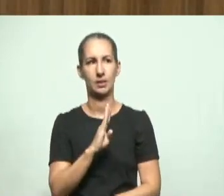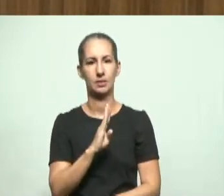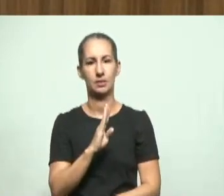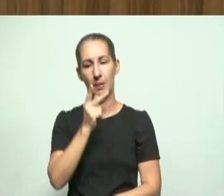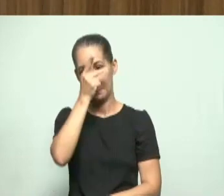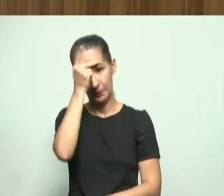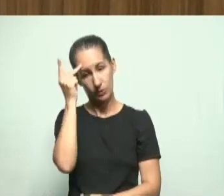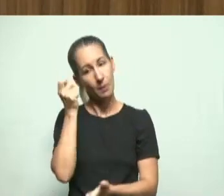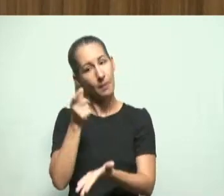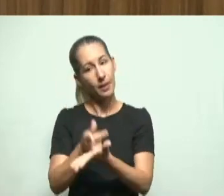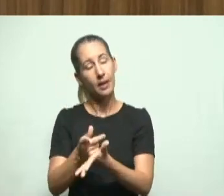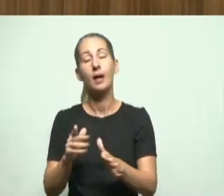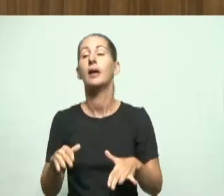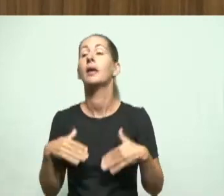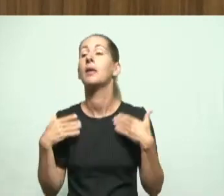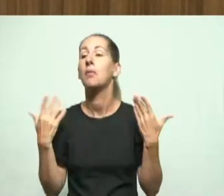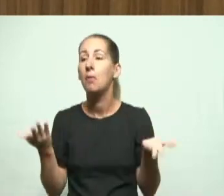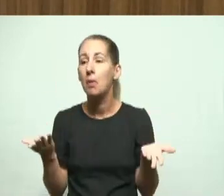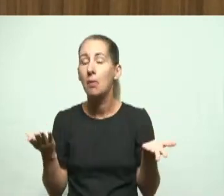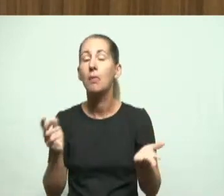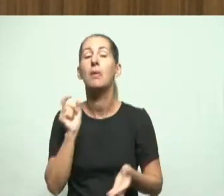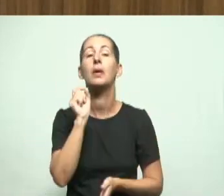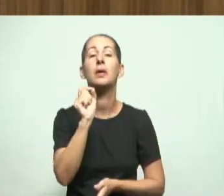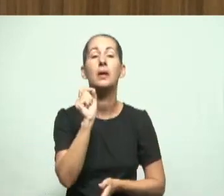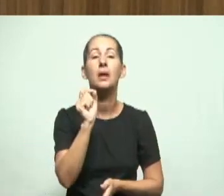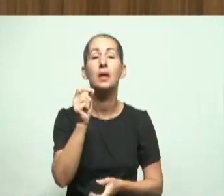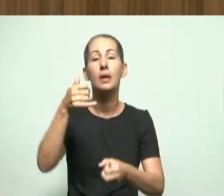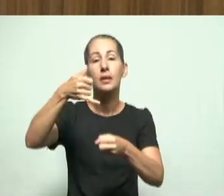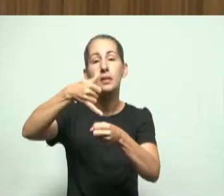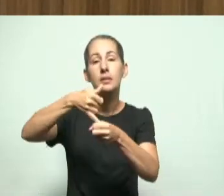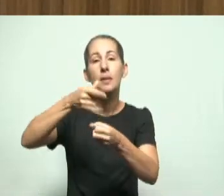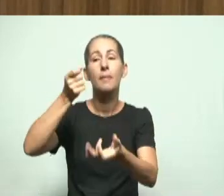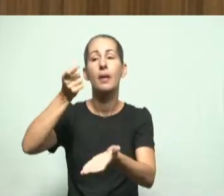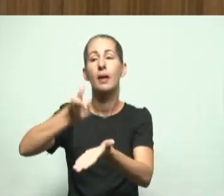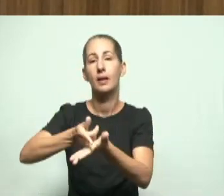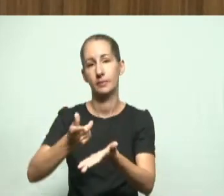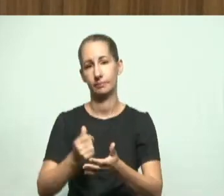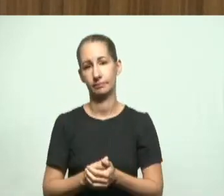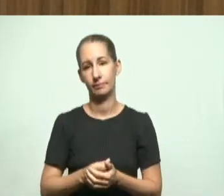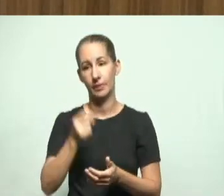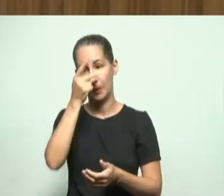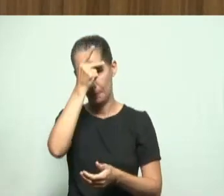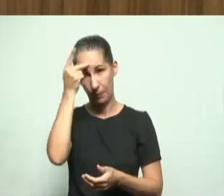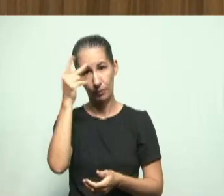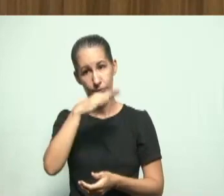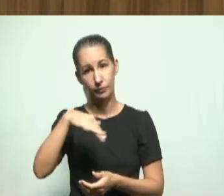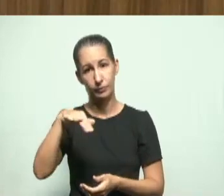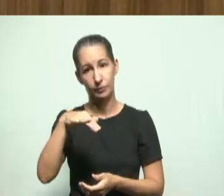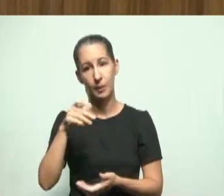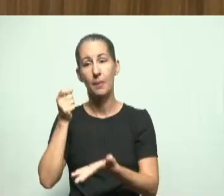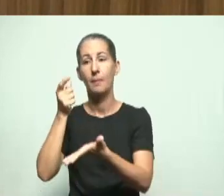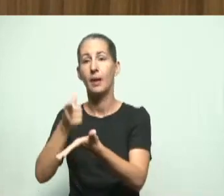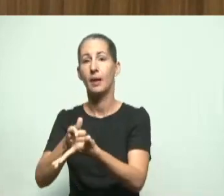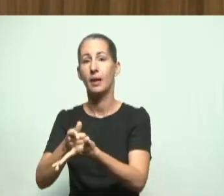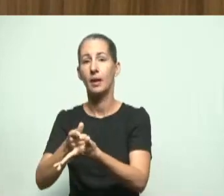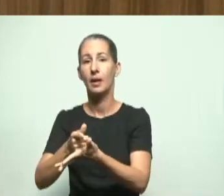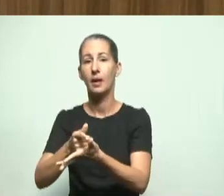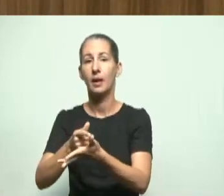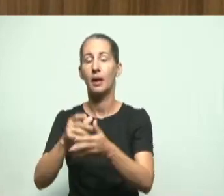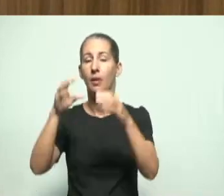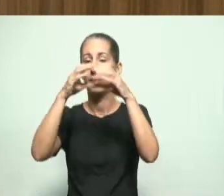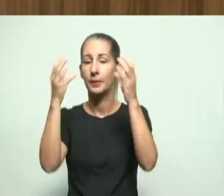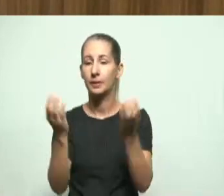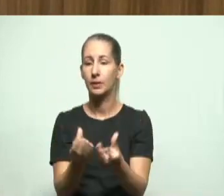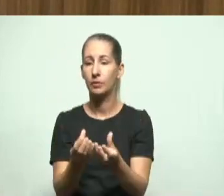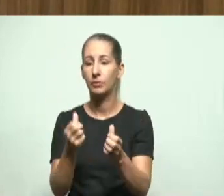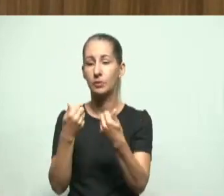pagar. Quem vai pagar a gasolina e o diesel? É o povo. Quem vai pagar o pneu do transporte?